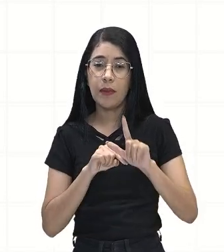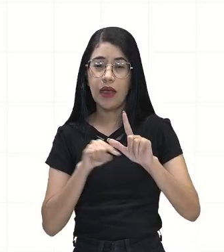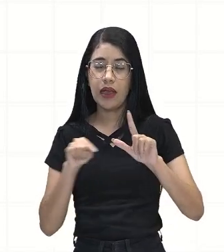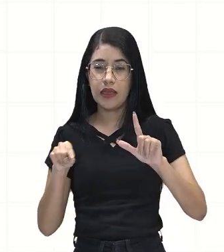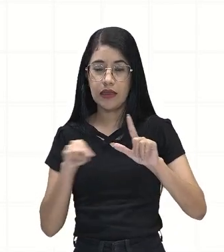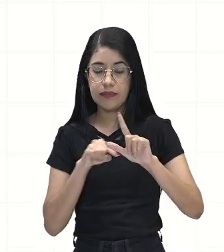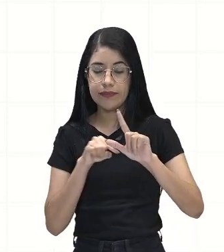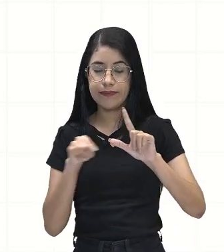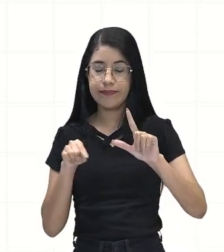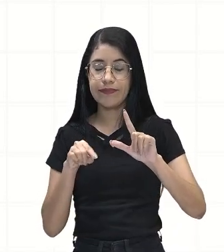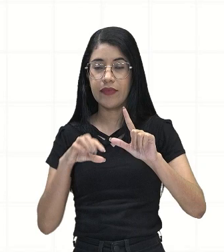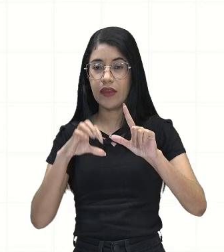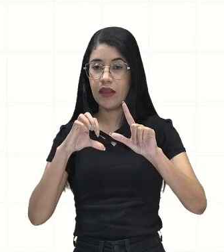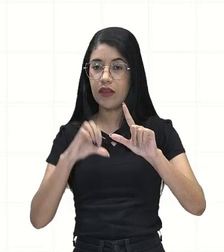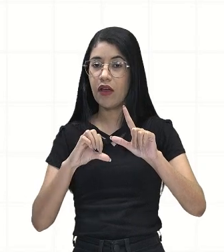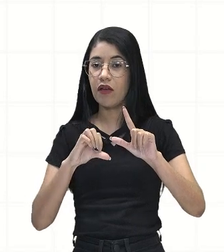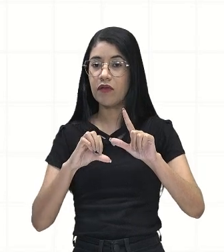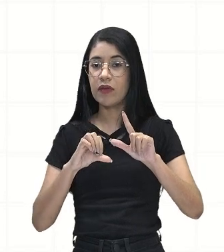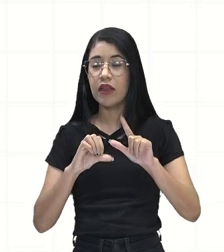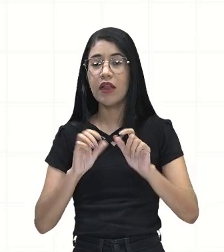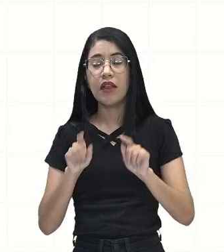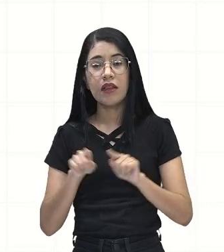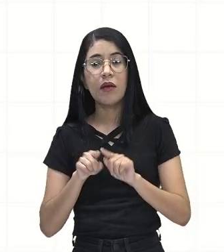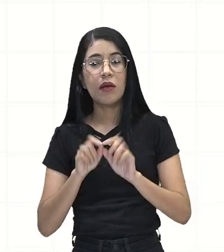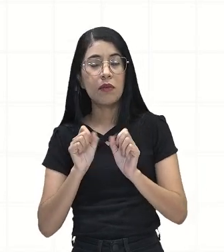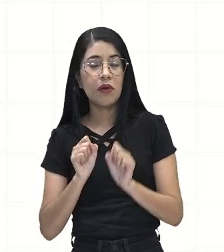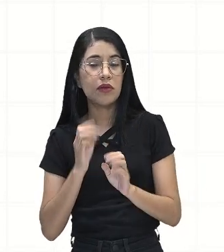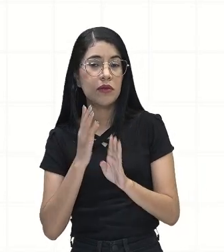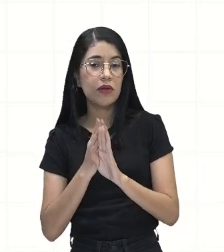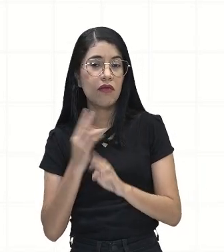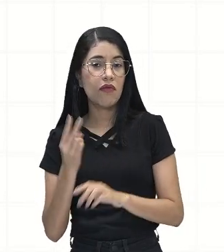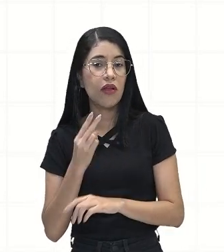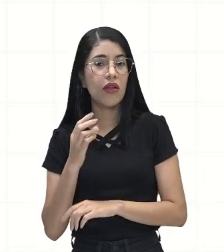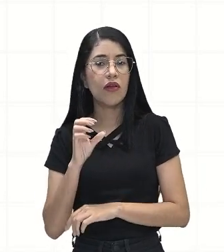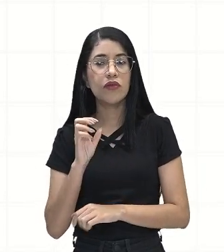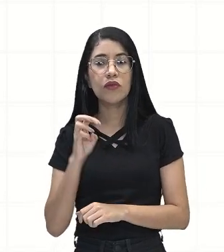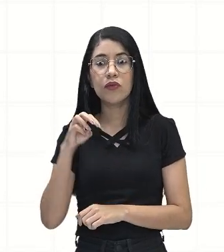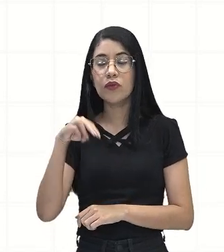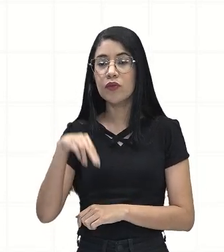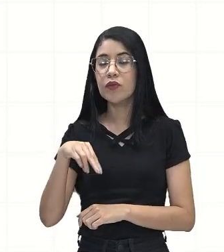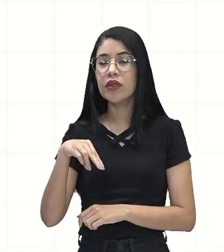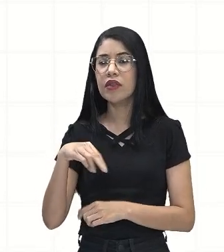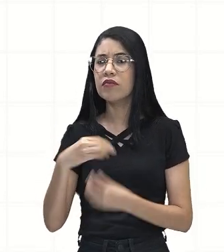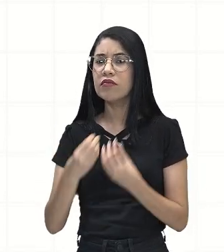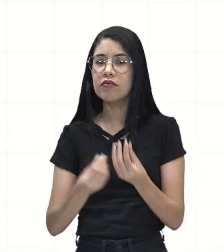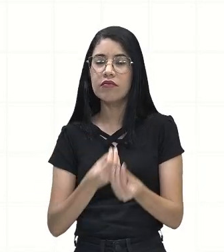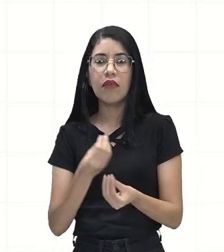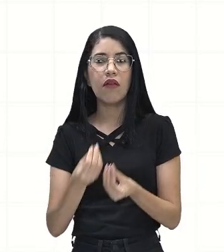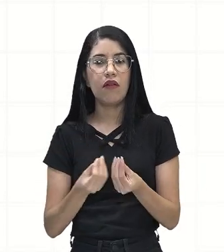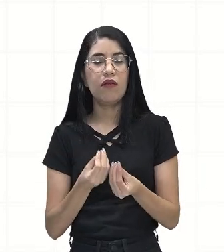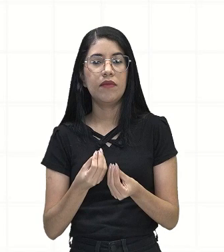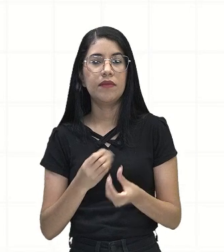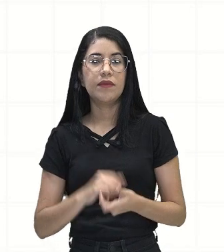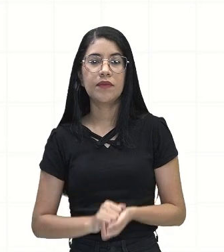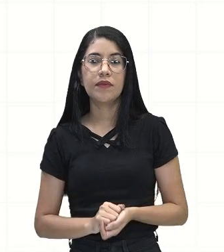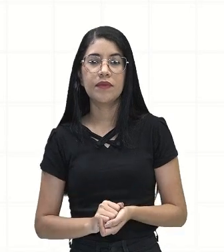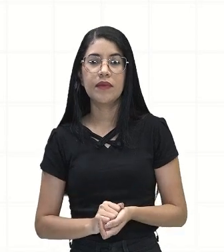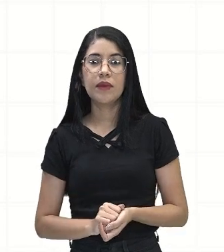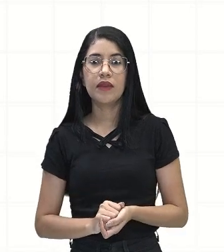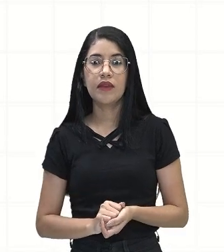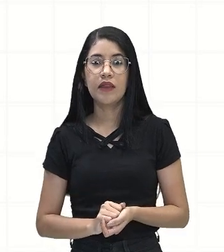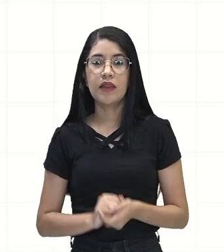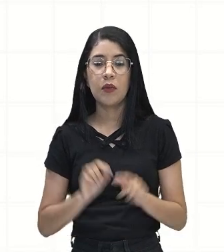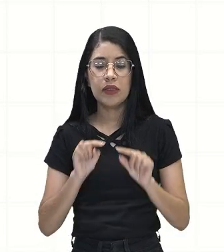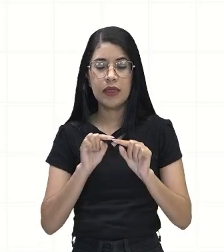E daqui, eu já posso até determinar o valor do M. Por quê, professor? Observe comigo. Se eu digo que esse